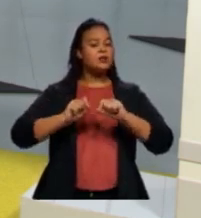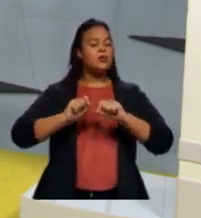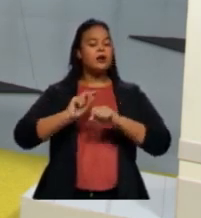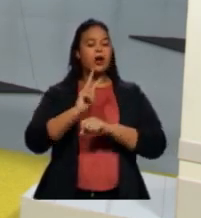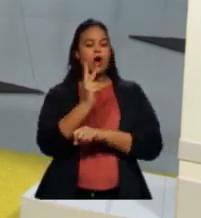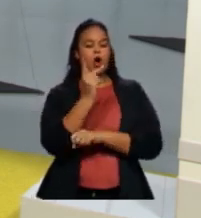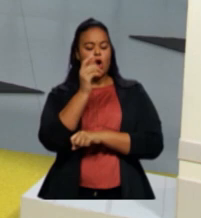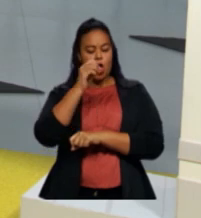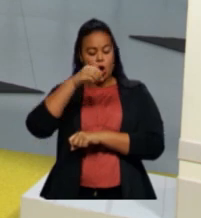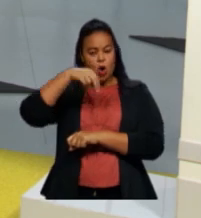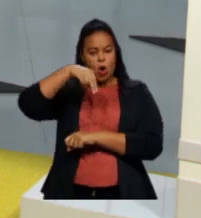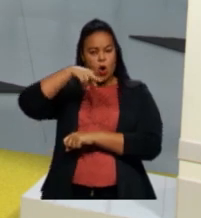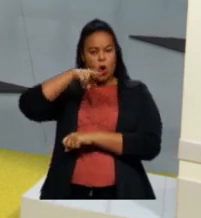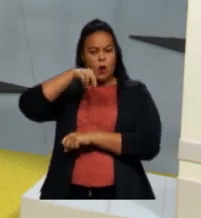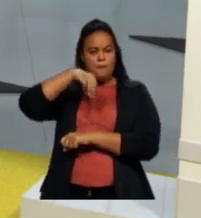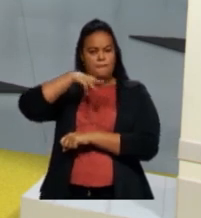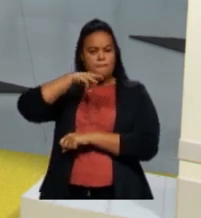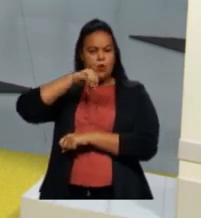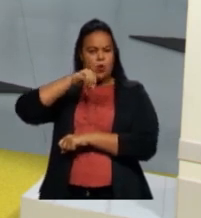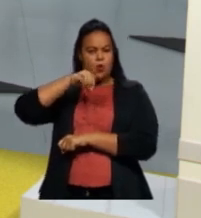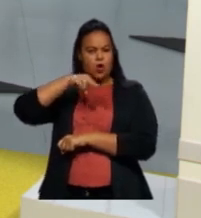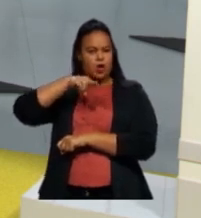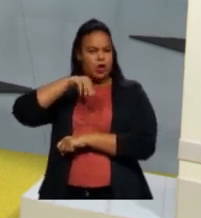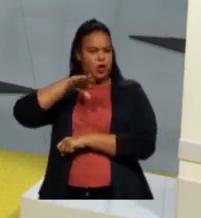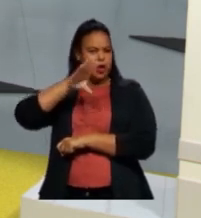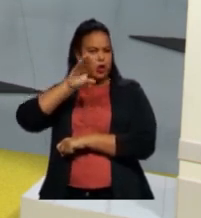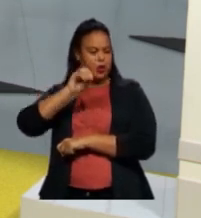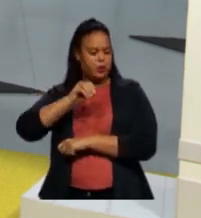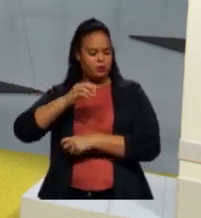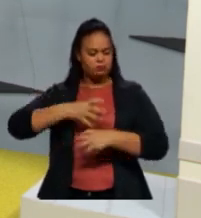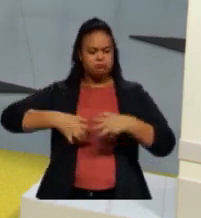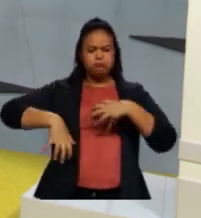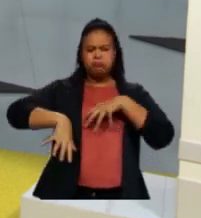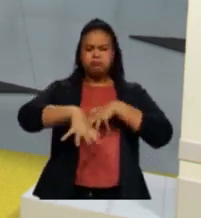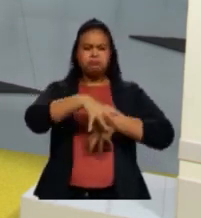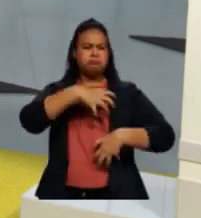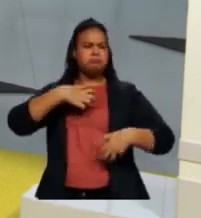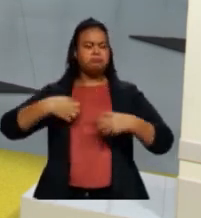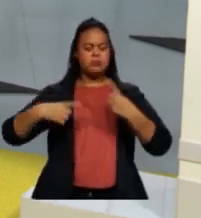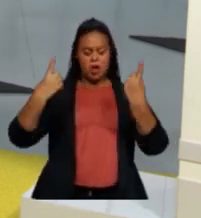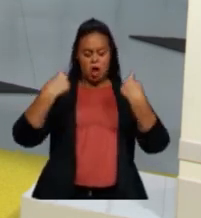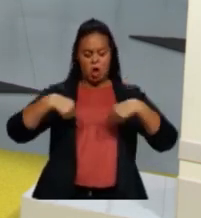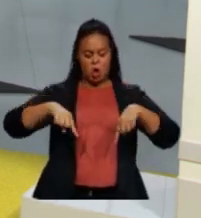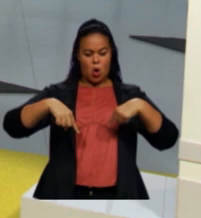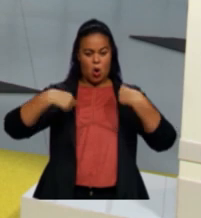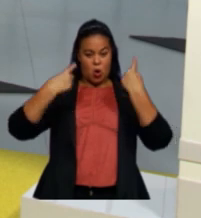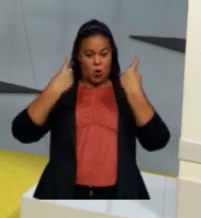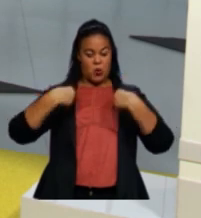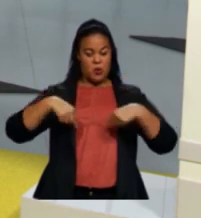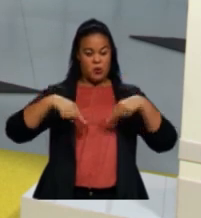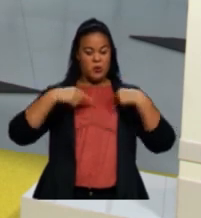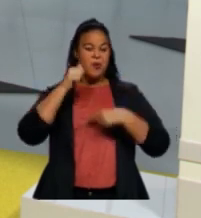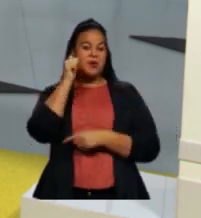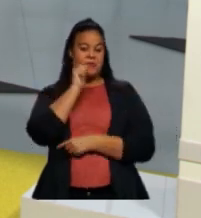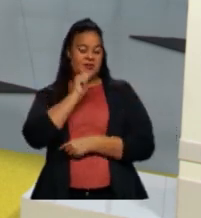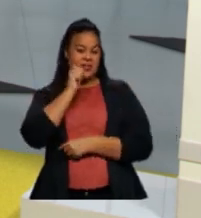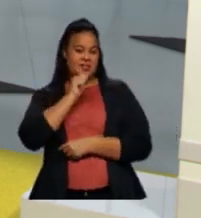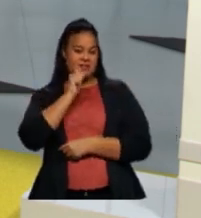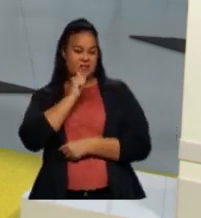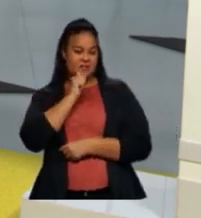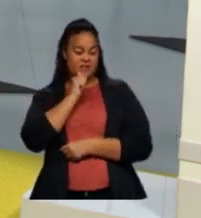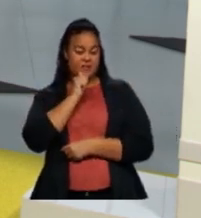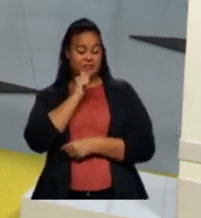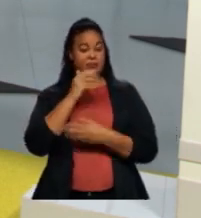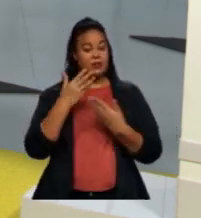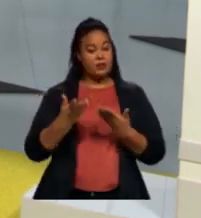hormônios que agem no corpo das meninas. Os hormônios que nós falamos aqui, que eu já